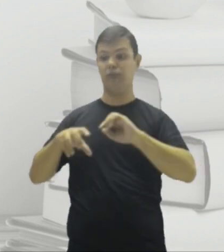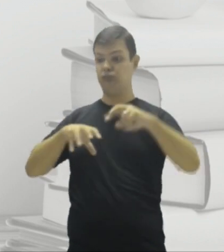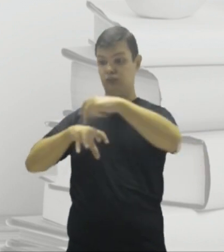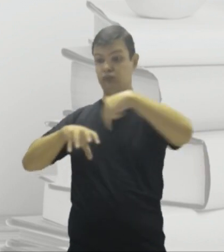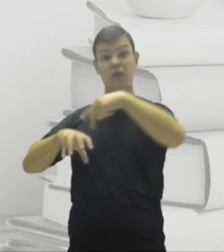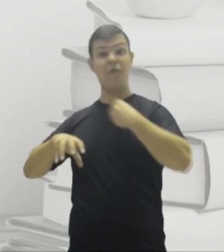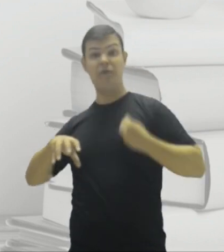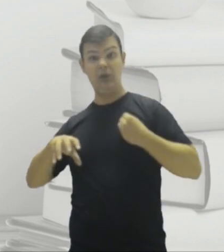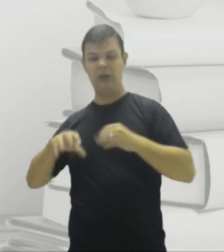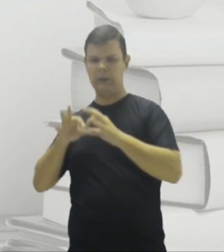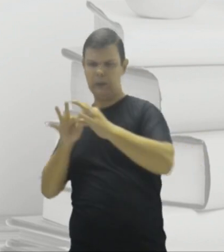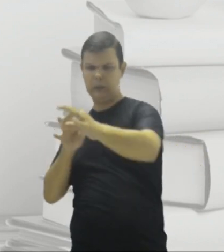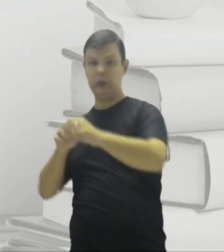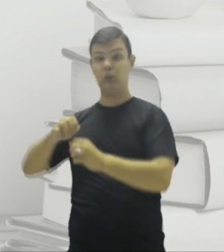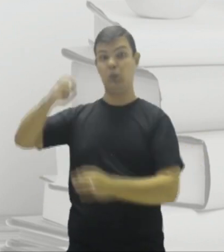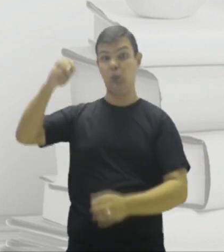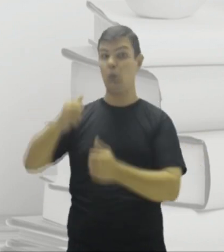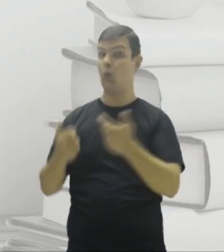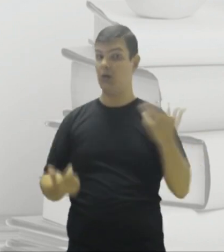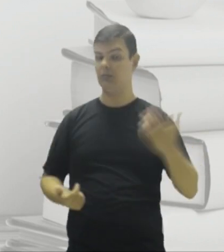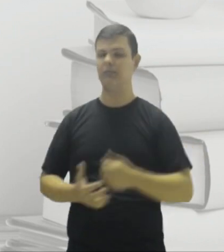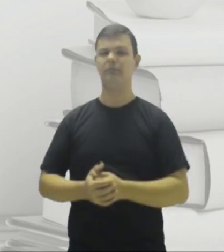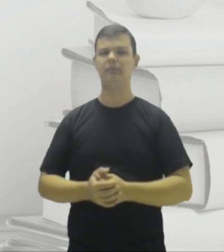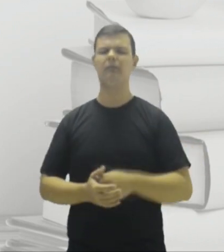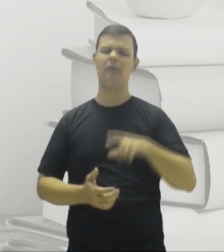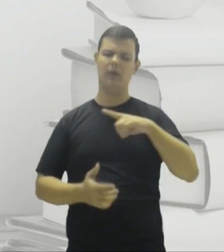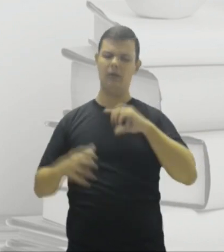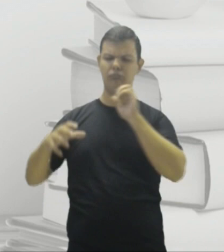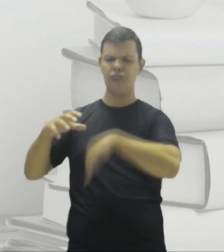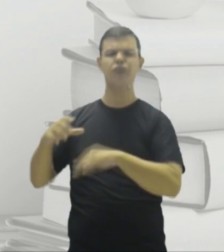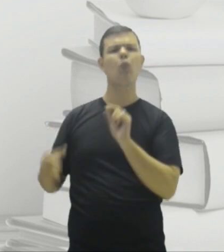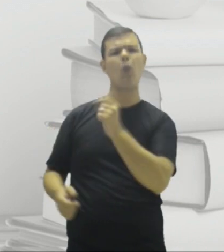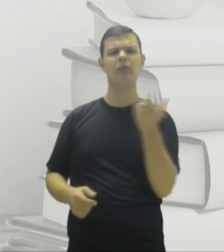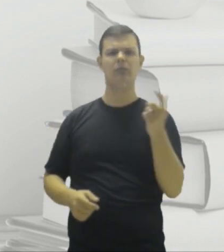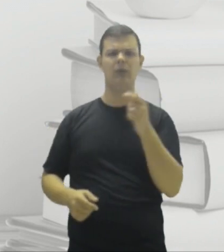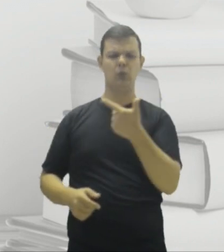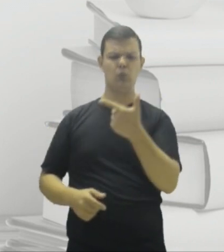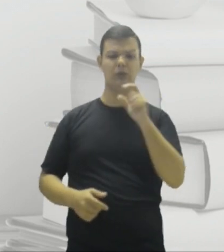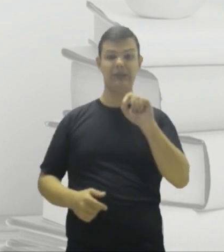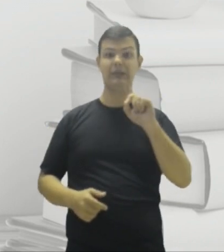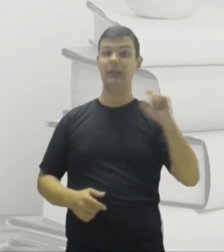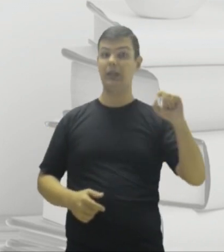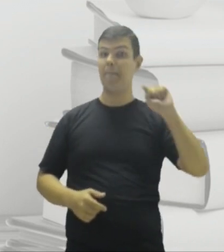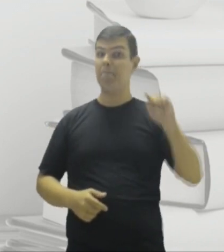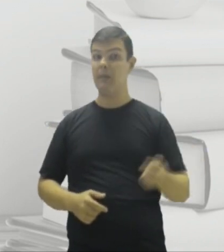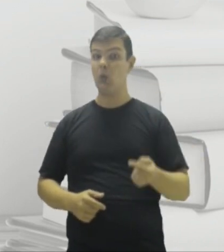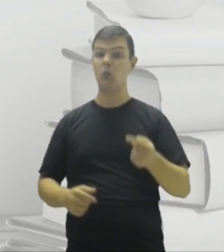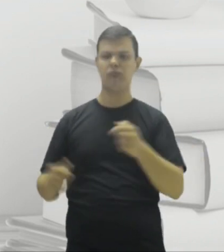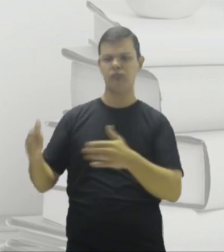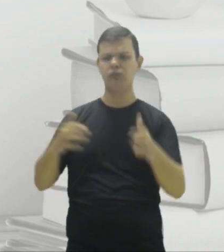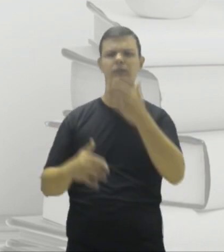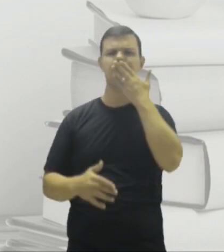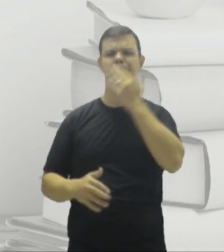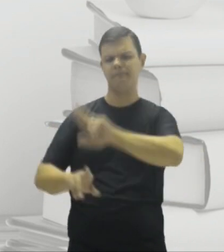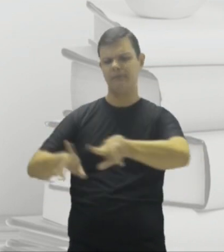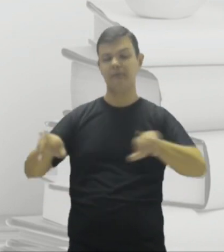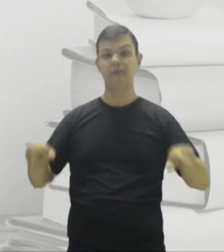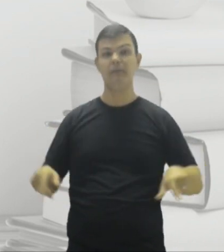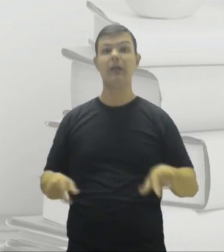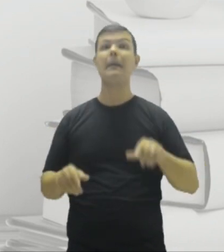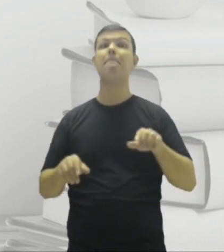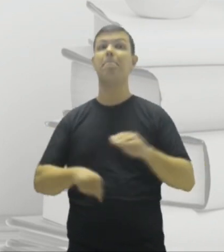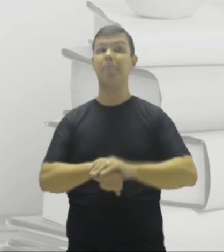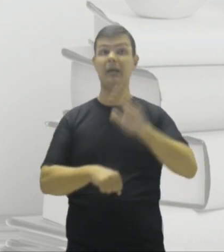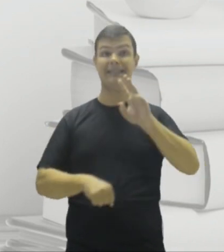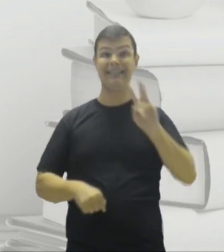no planeta, se medido em volume. Neles, há cerca de 200 mil espécies identificadas. Além disso, mais de 3